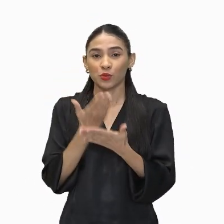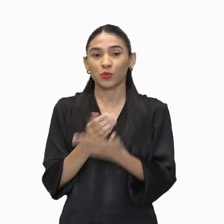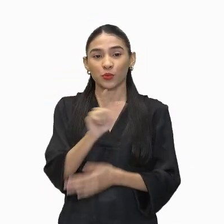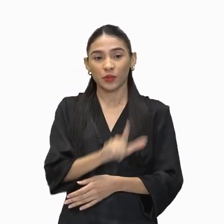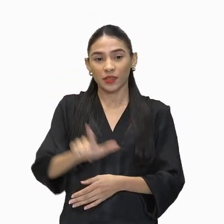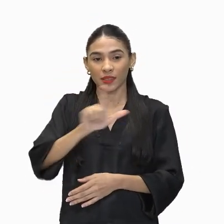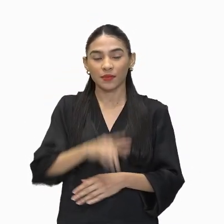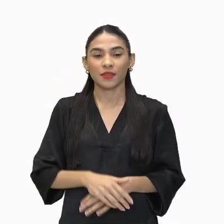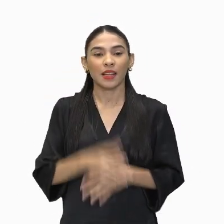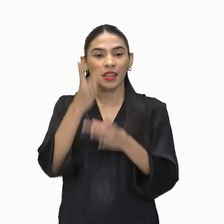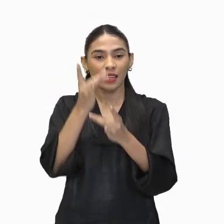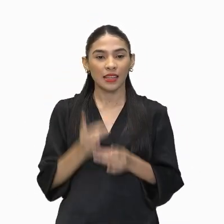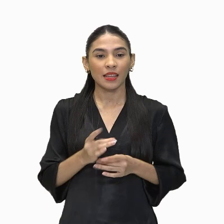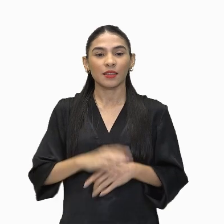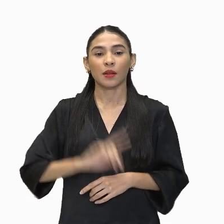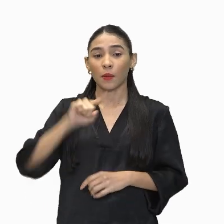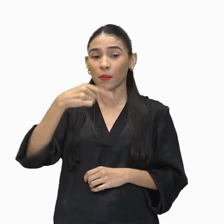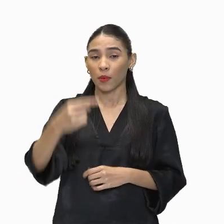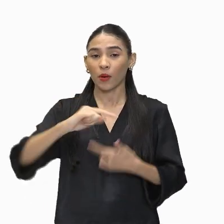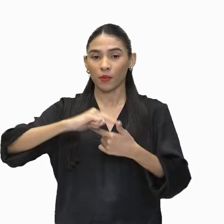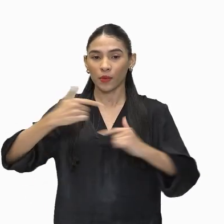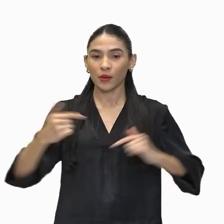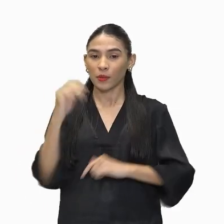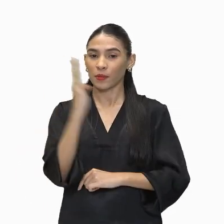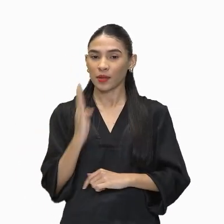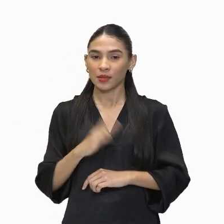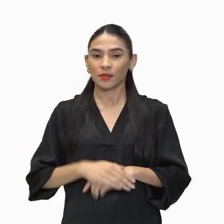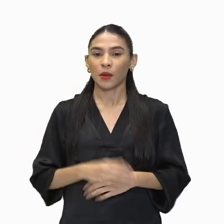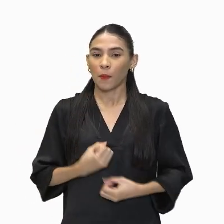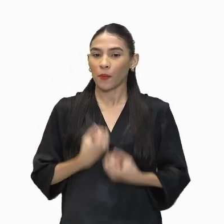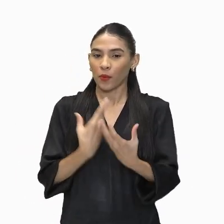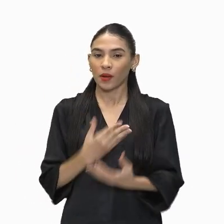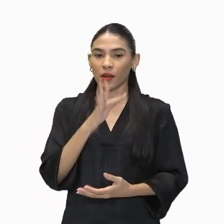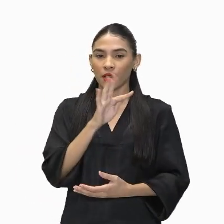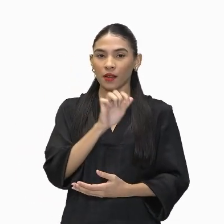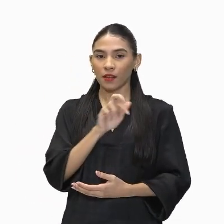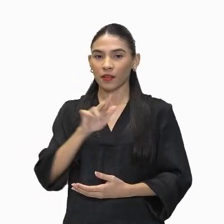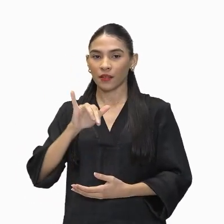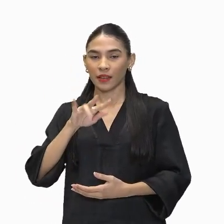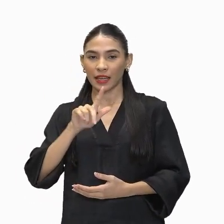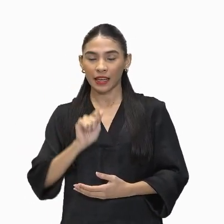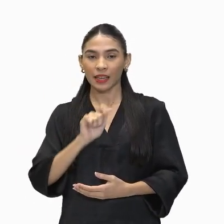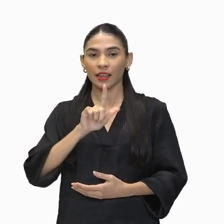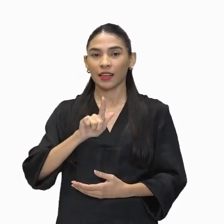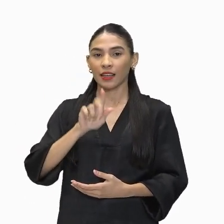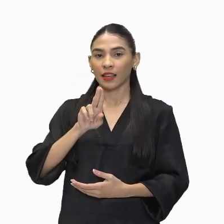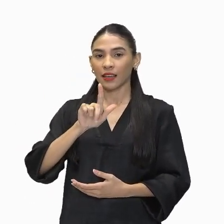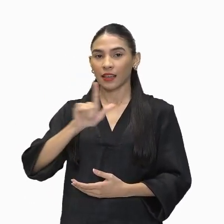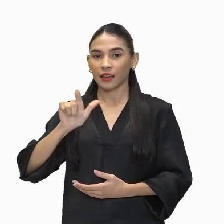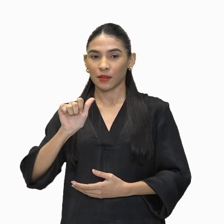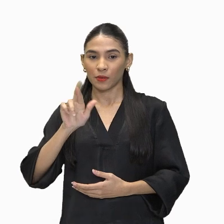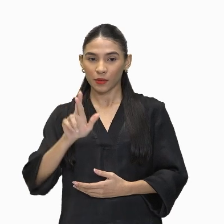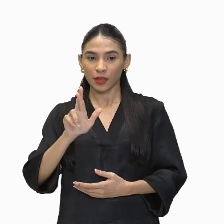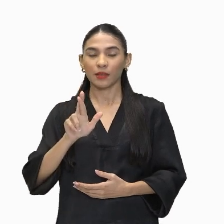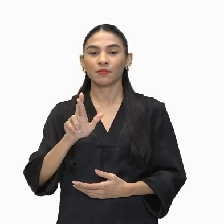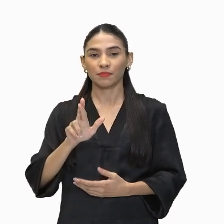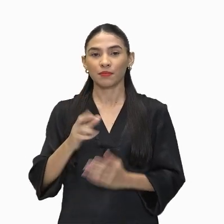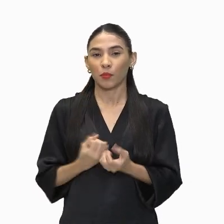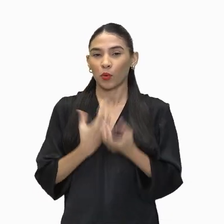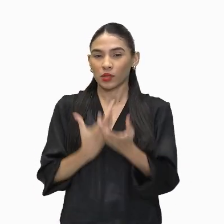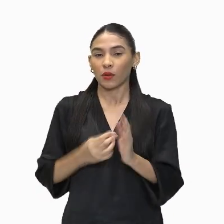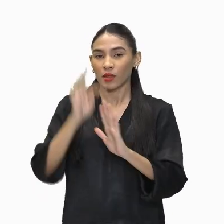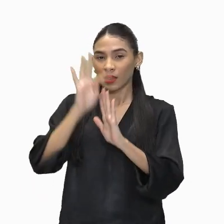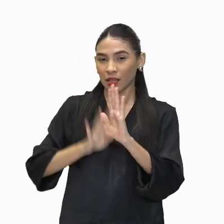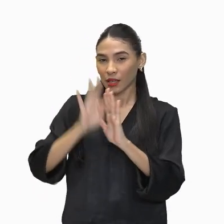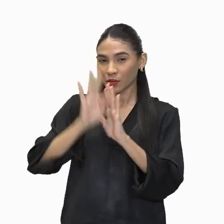literários, detalhamento pós-modernismo no Brasil, poesia, produção de textos poéticos e